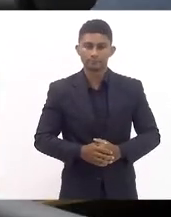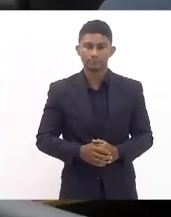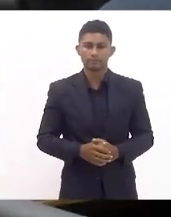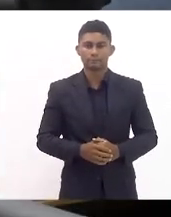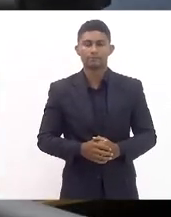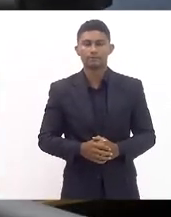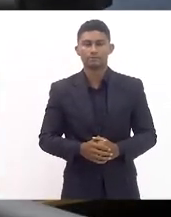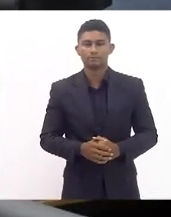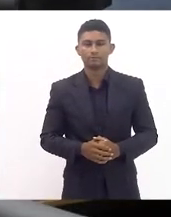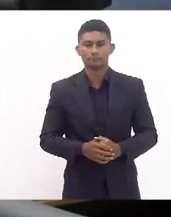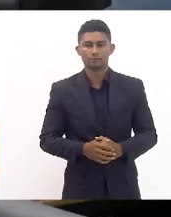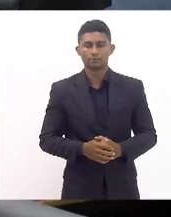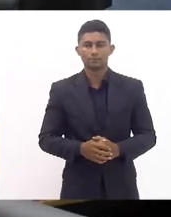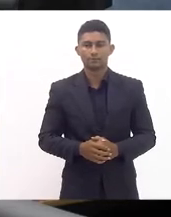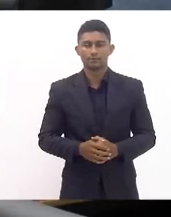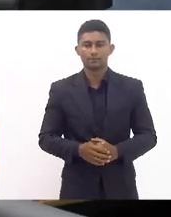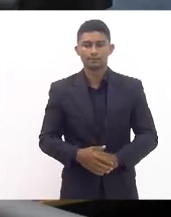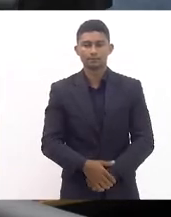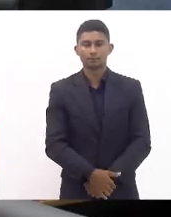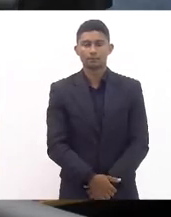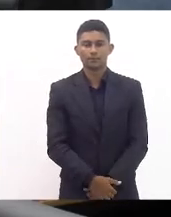Aqui.